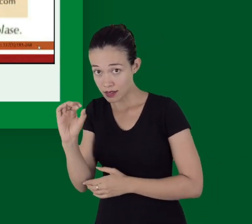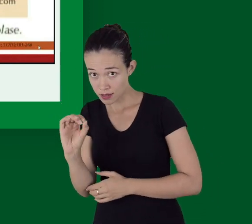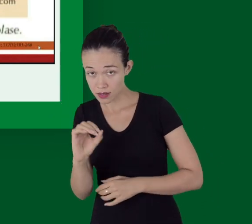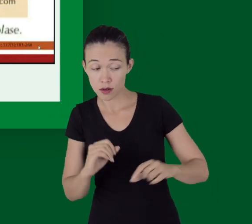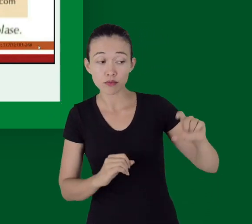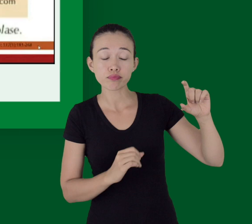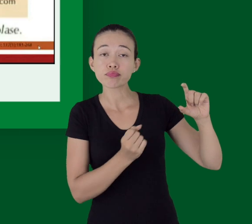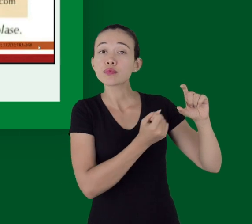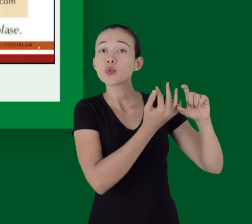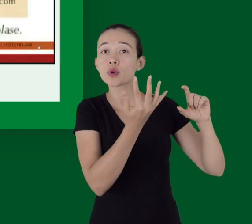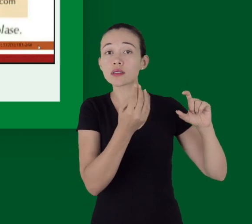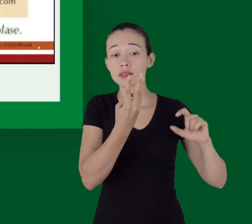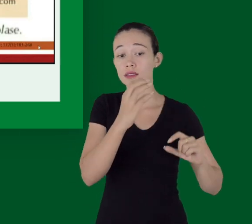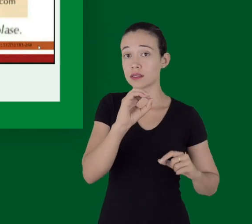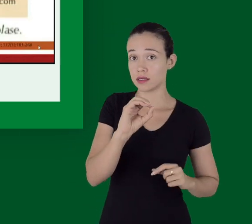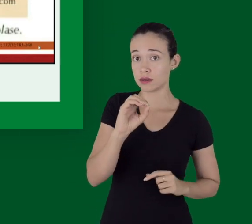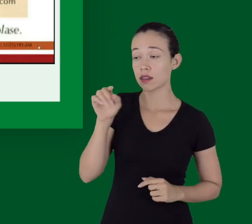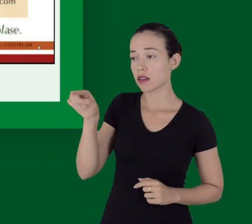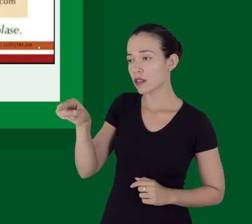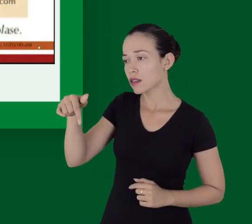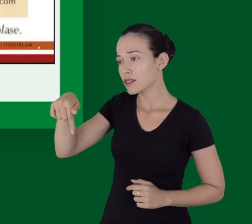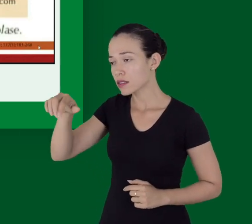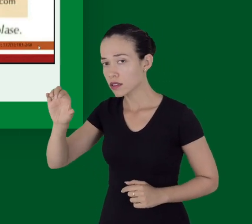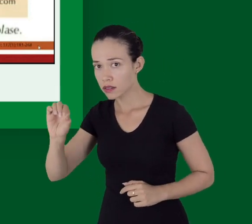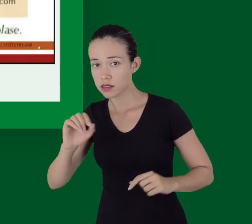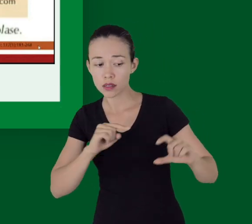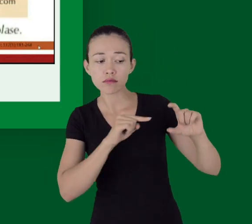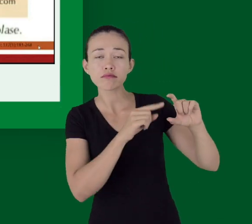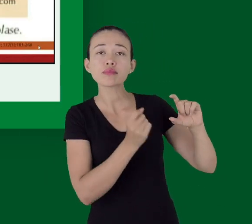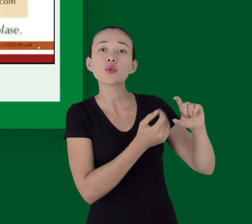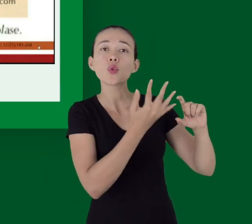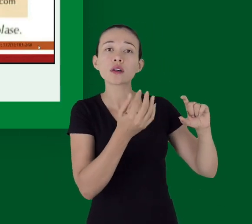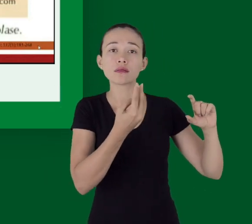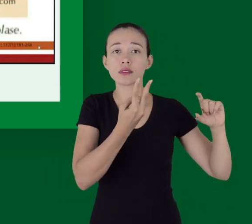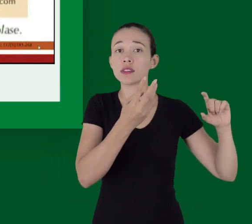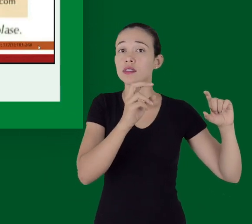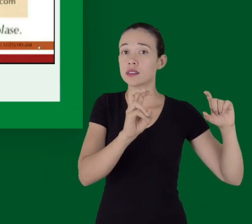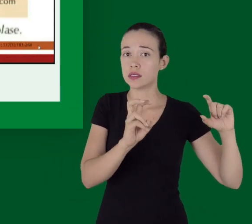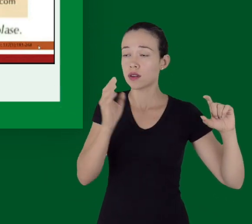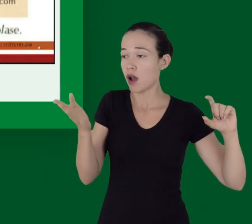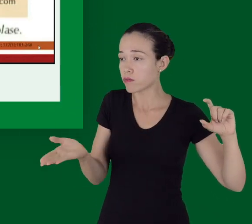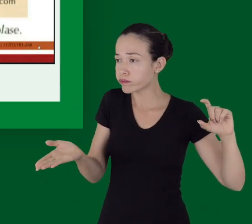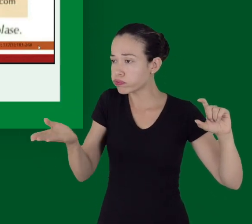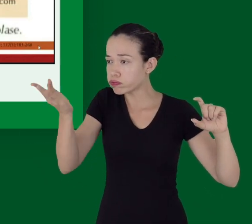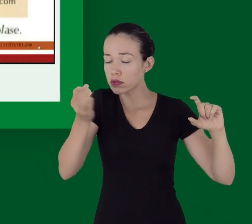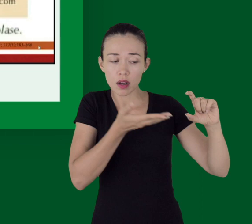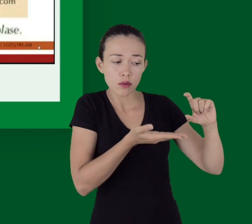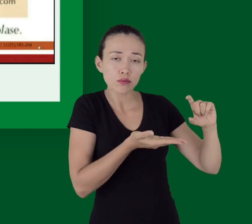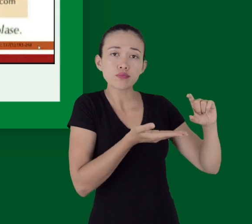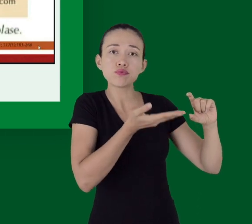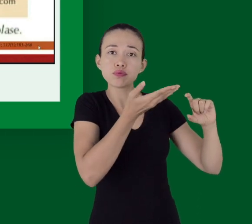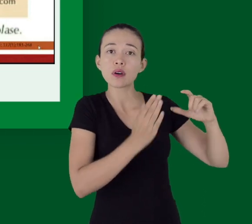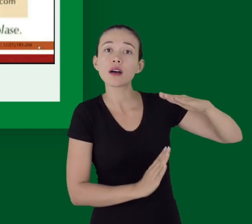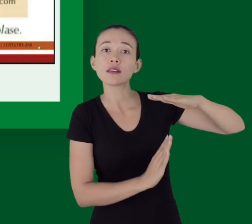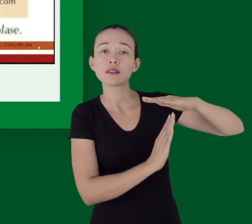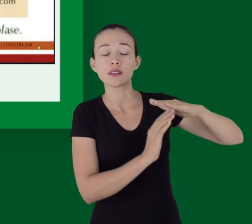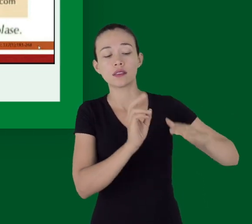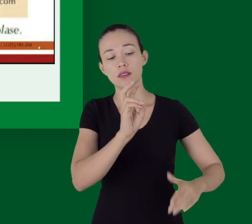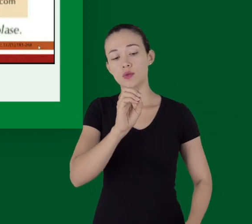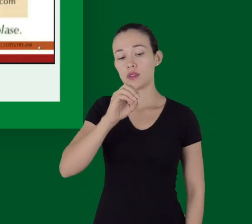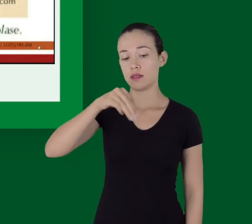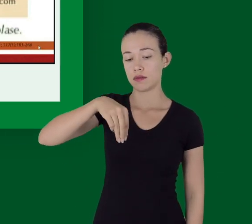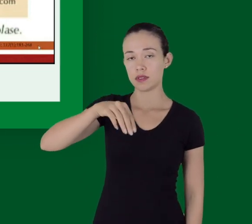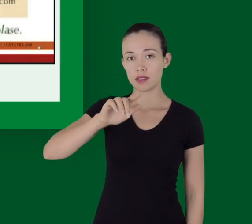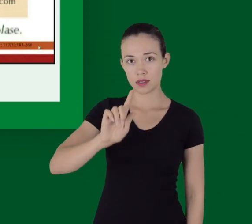30 miligramas. Se tiver 70, você faz 35. Você vai fazendo até 50 miligramas, que é a dose máxima. Se o paciente tiver mais 75